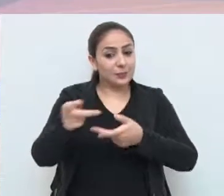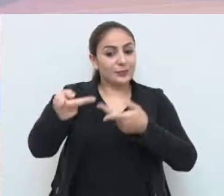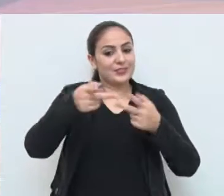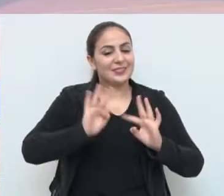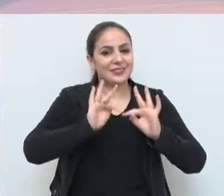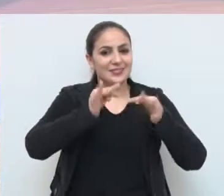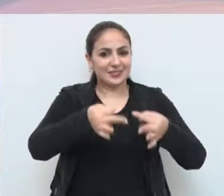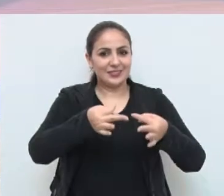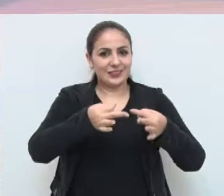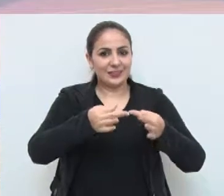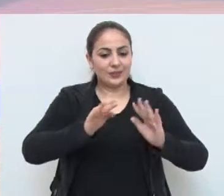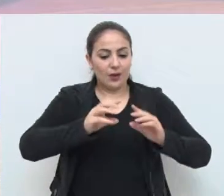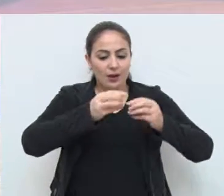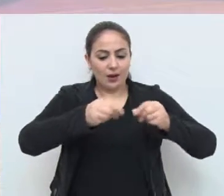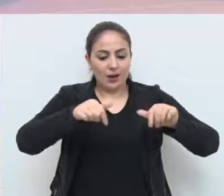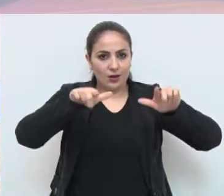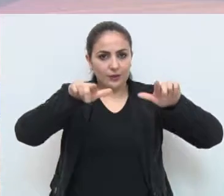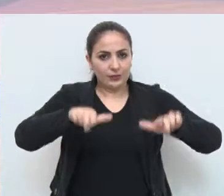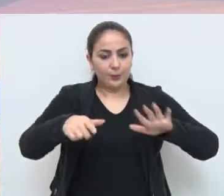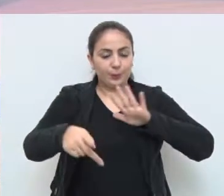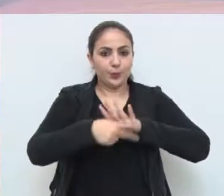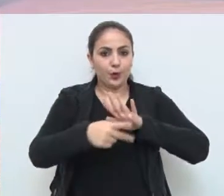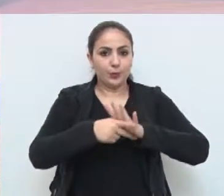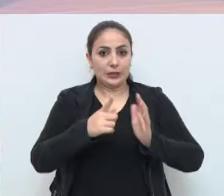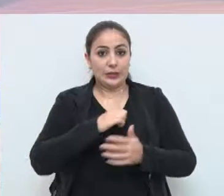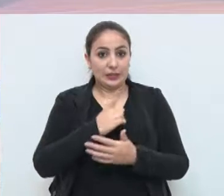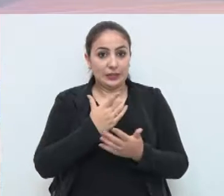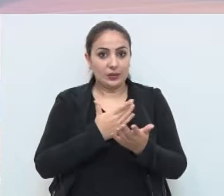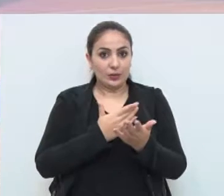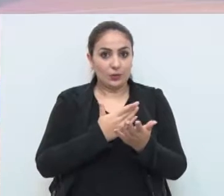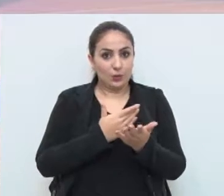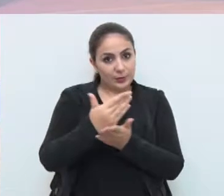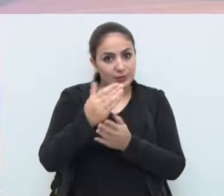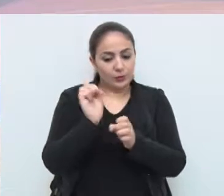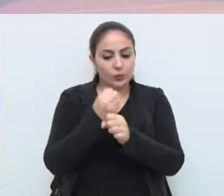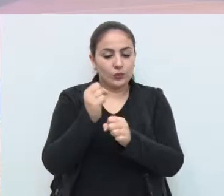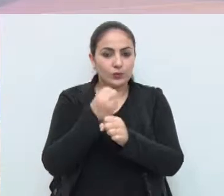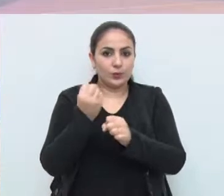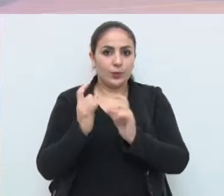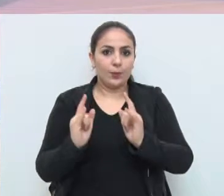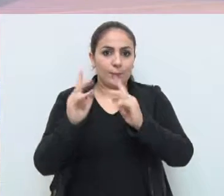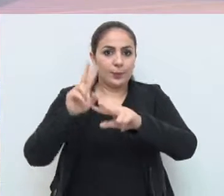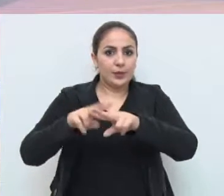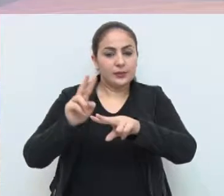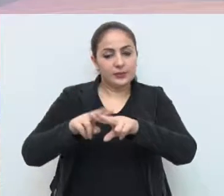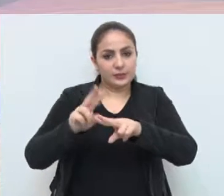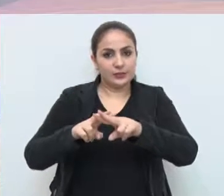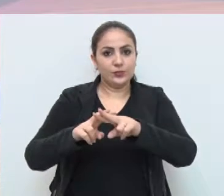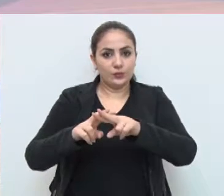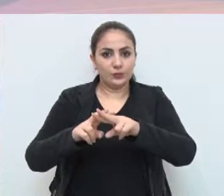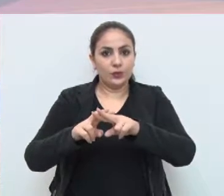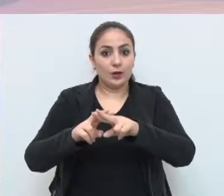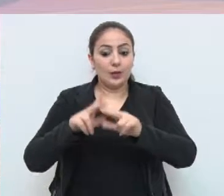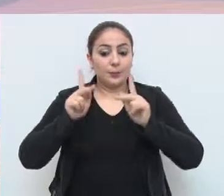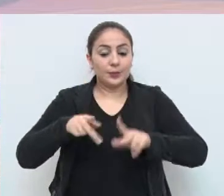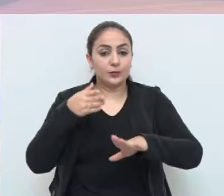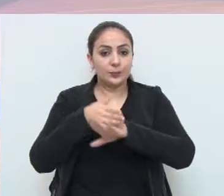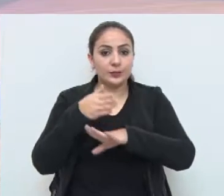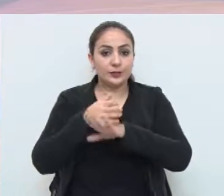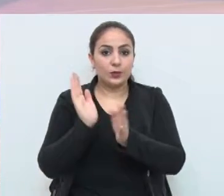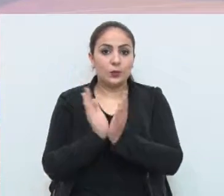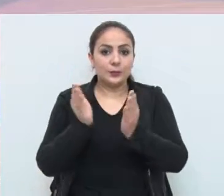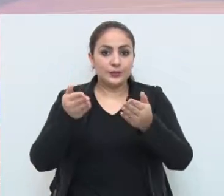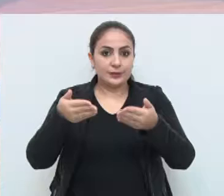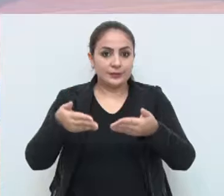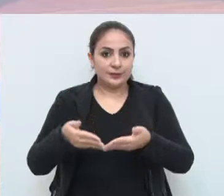realizar uma visita técnica ao terreno onde deveria estar sendo construído o novo presídio regional, os integrantes